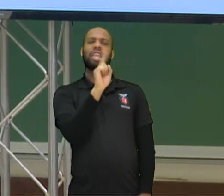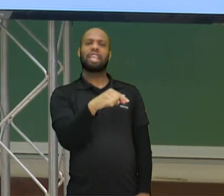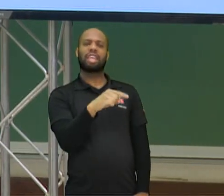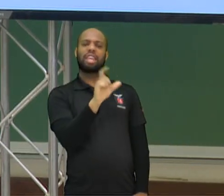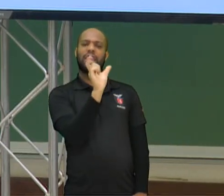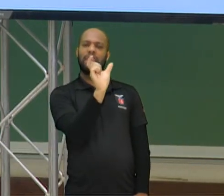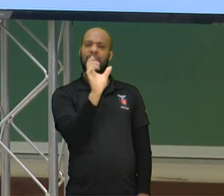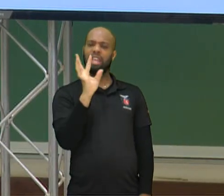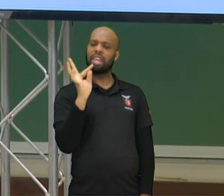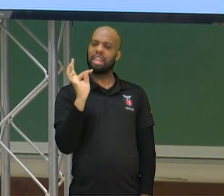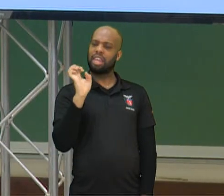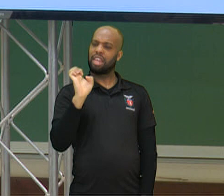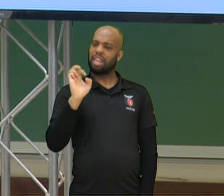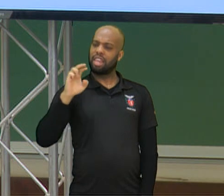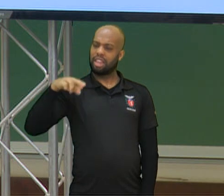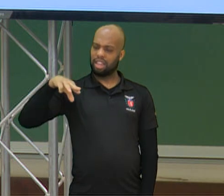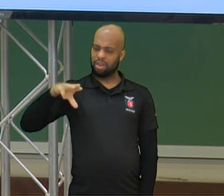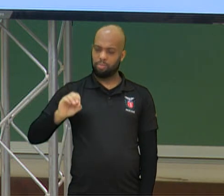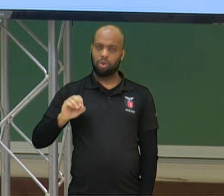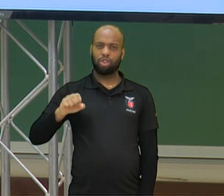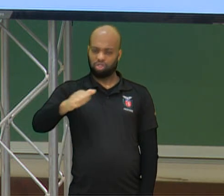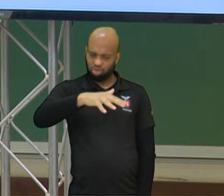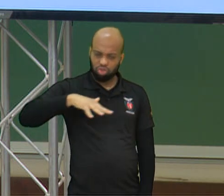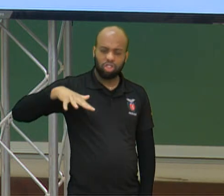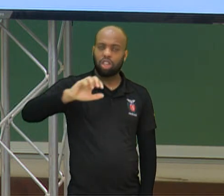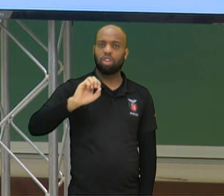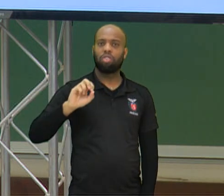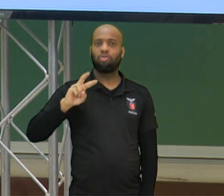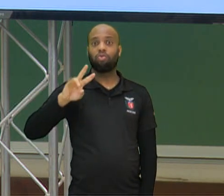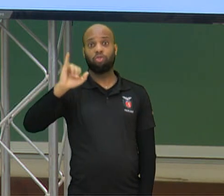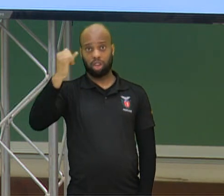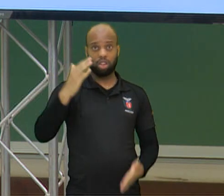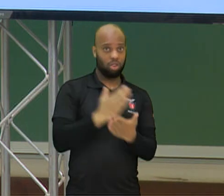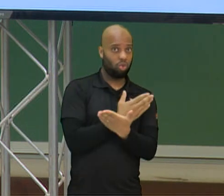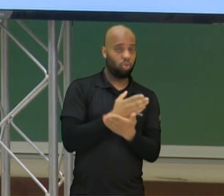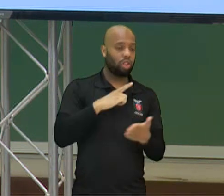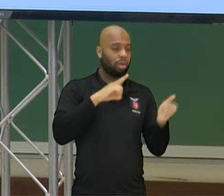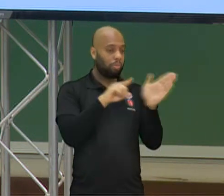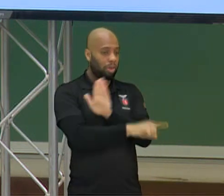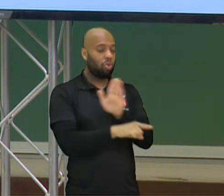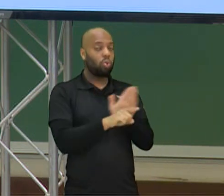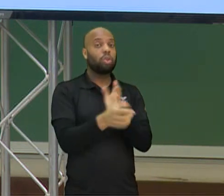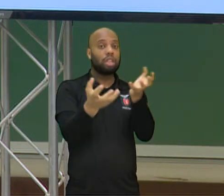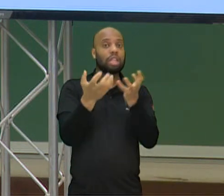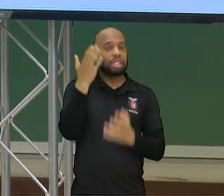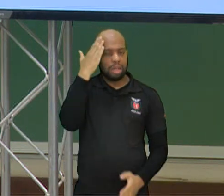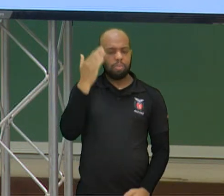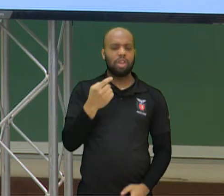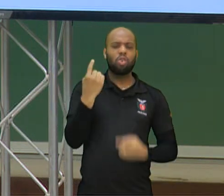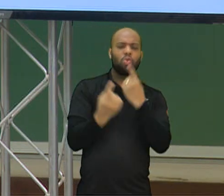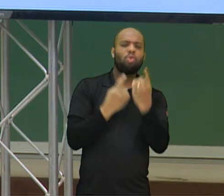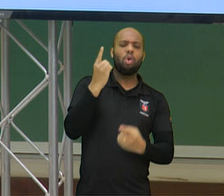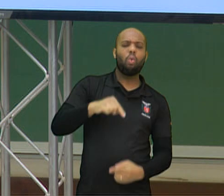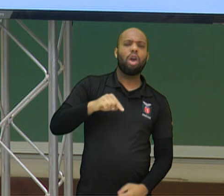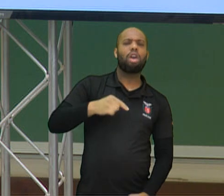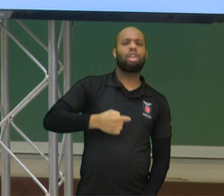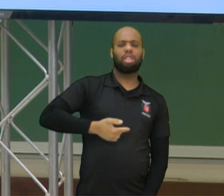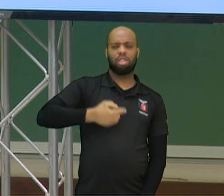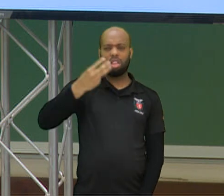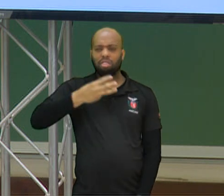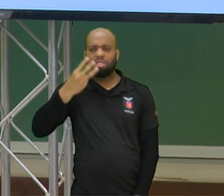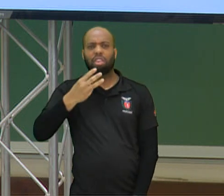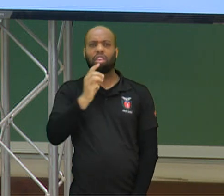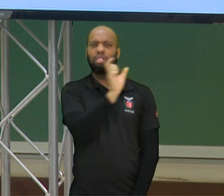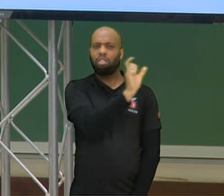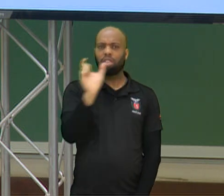geral? Vai acontecer de exercícios que eu vou pedir. Eu quero saber qual que é o terceiro termo, qual que é o quarto termo